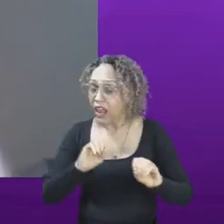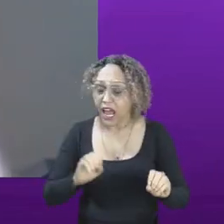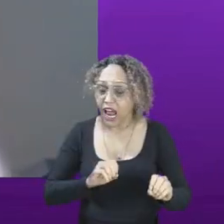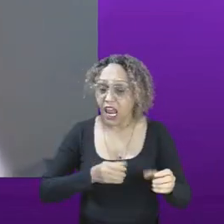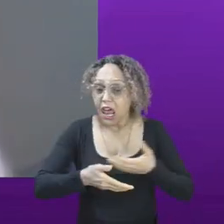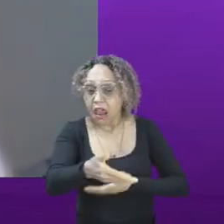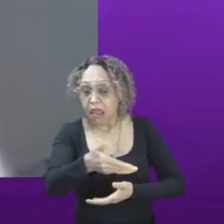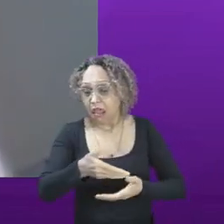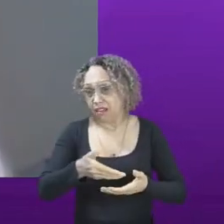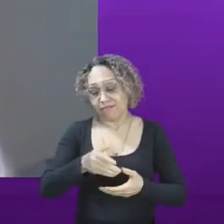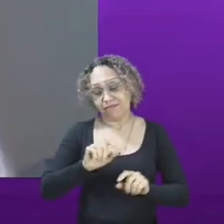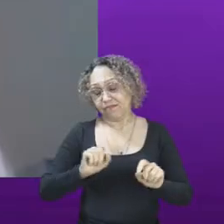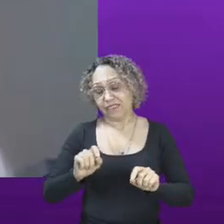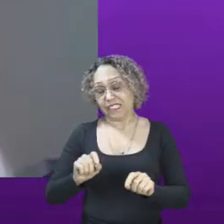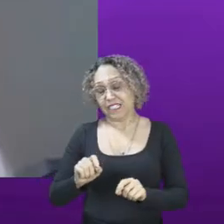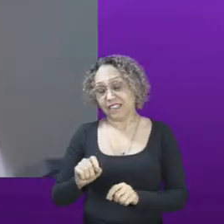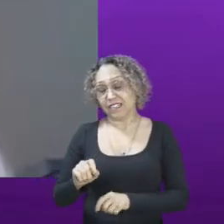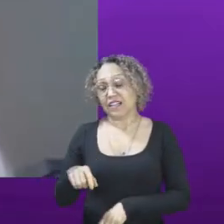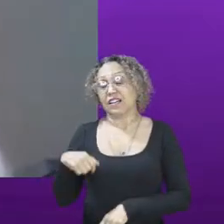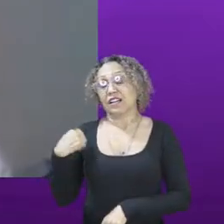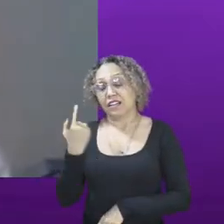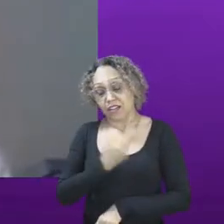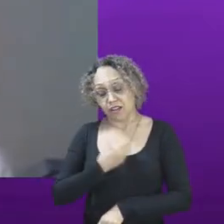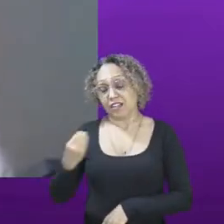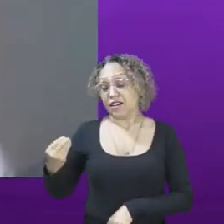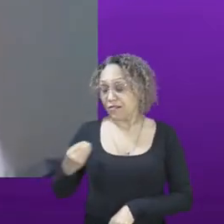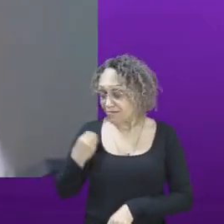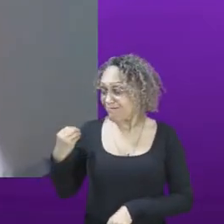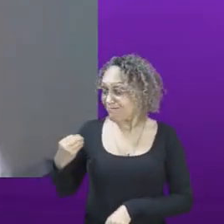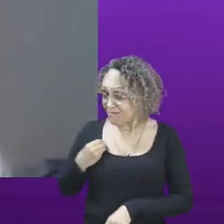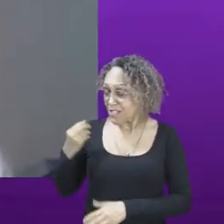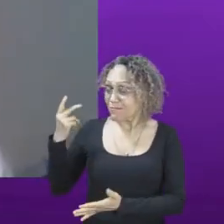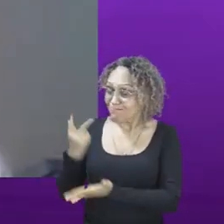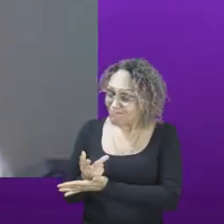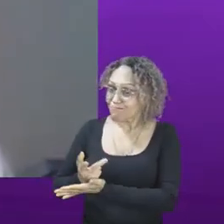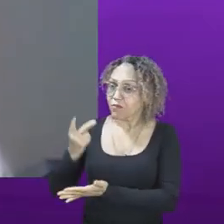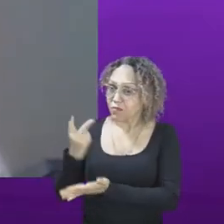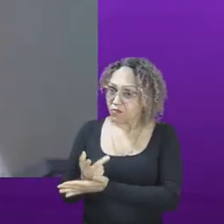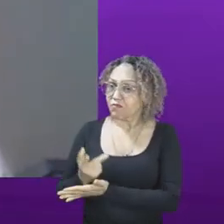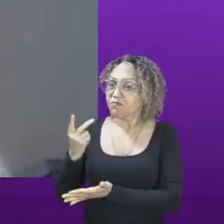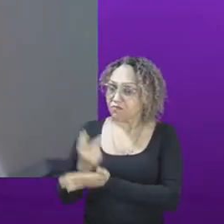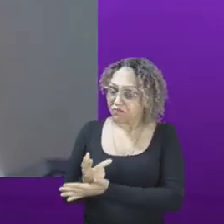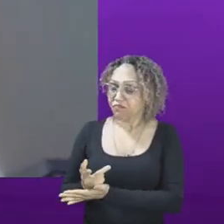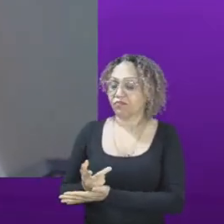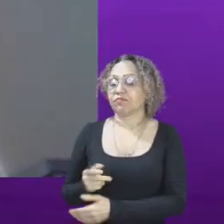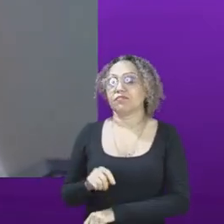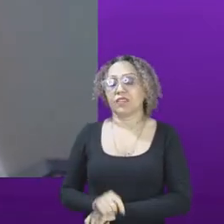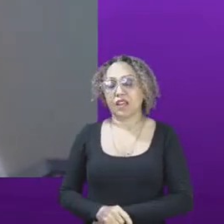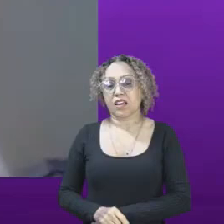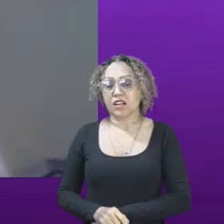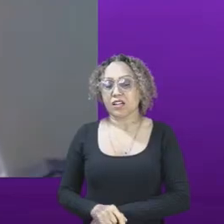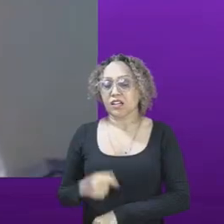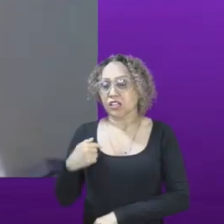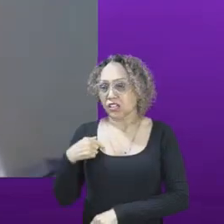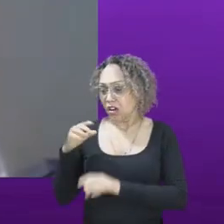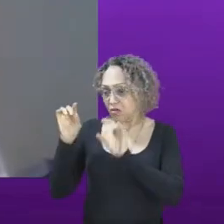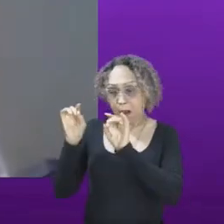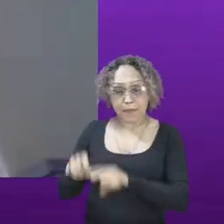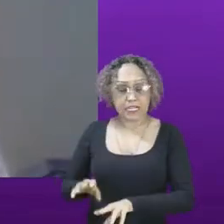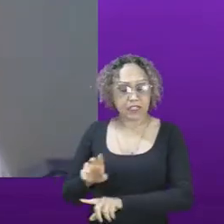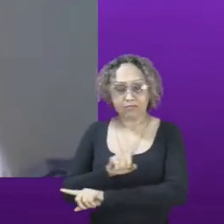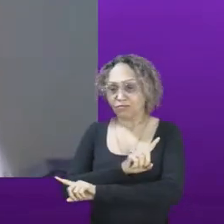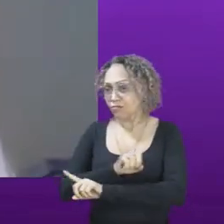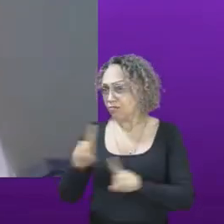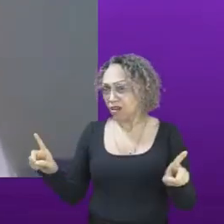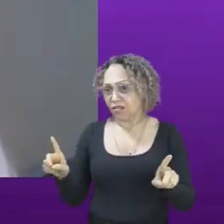das mulheres negras, das mulheres de uma forma geral, pauta das mulheres negras de maneira muito especial e muito específica, e que ele